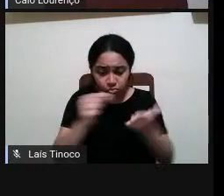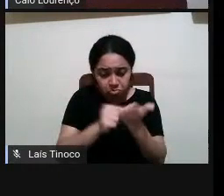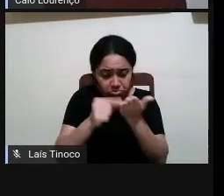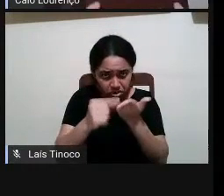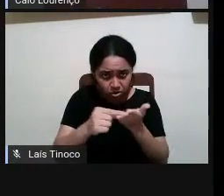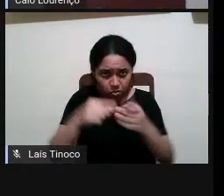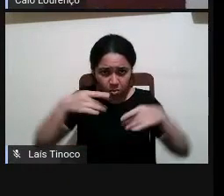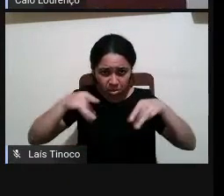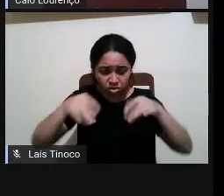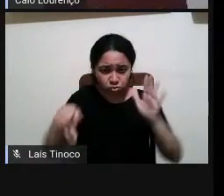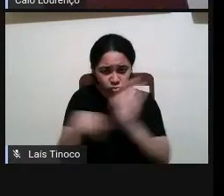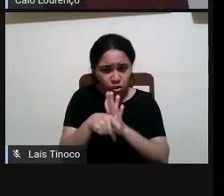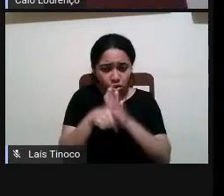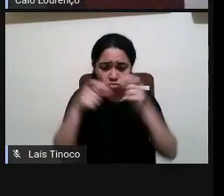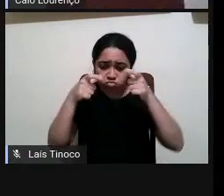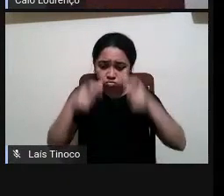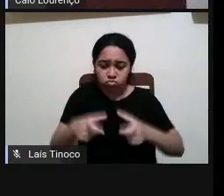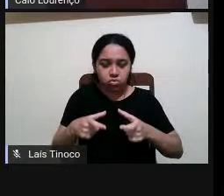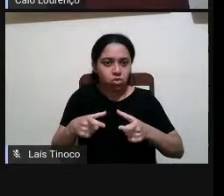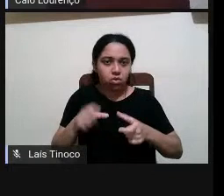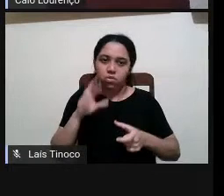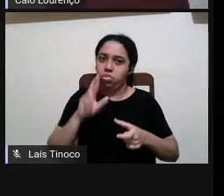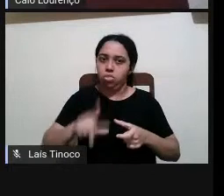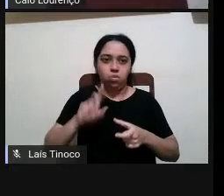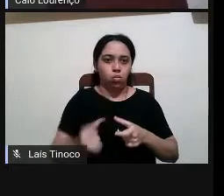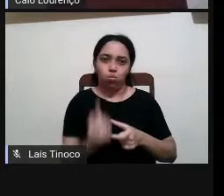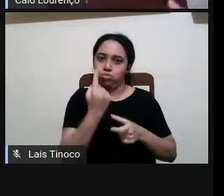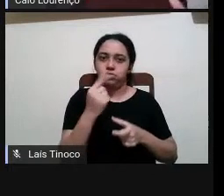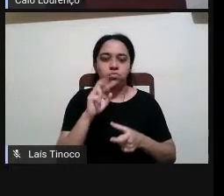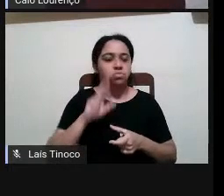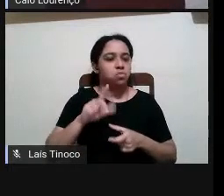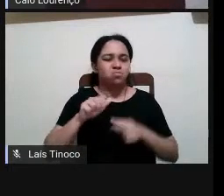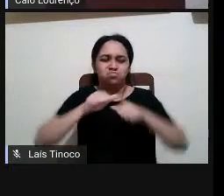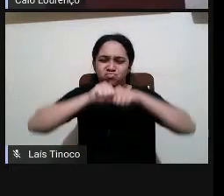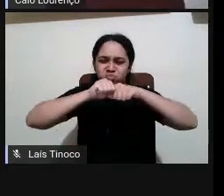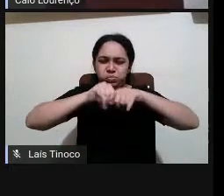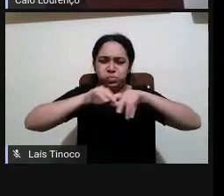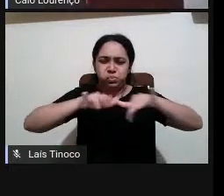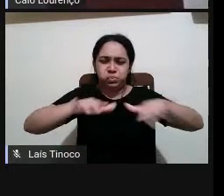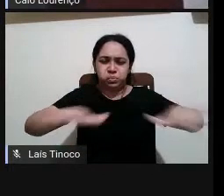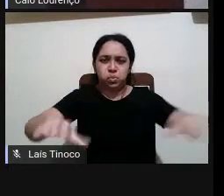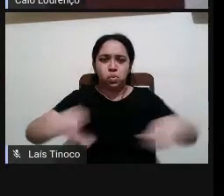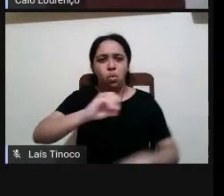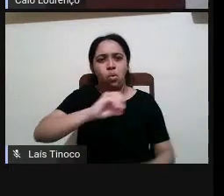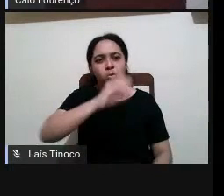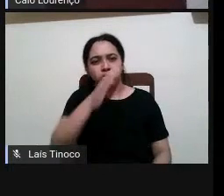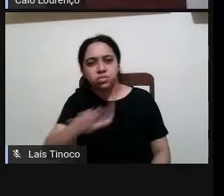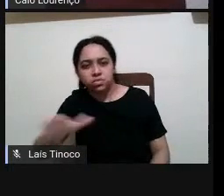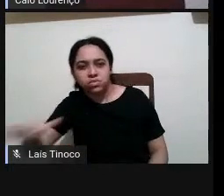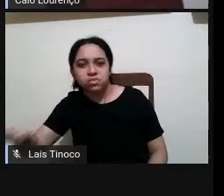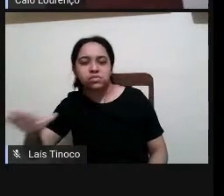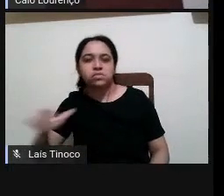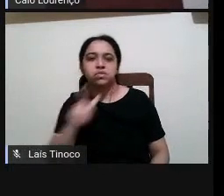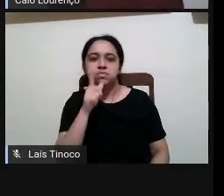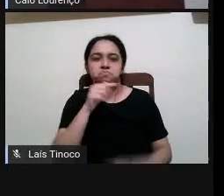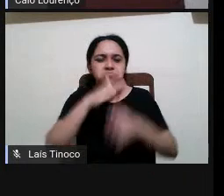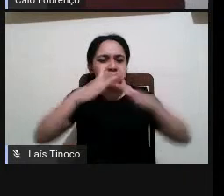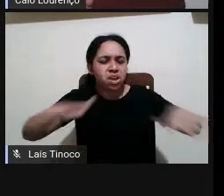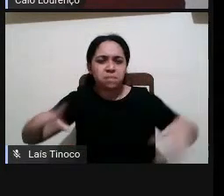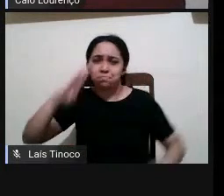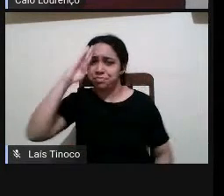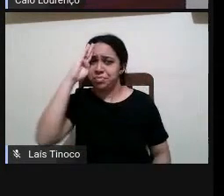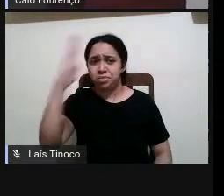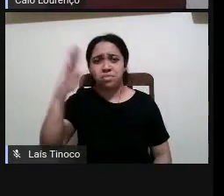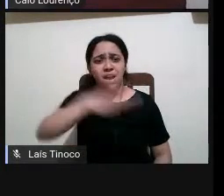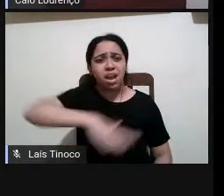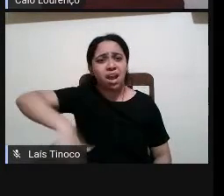microplástico está difundido por todos os oceanos, por todos os mares, principalmente em regiões costeiras, onde